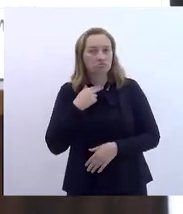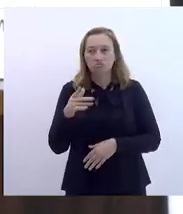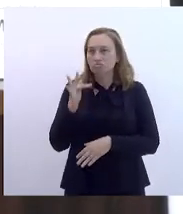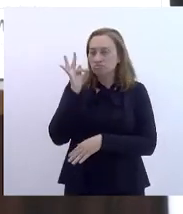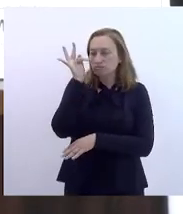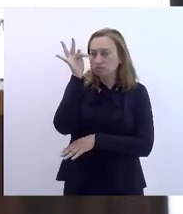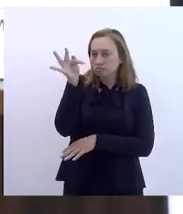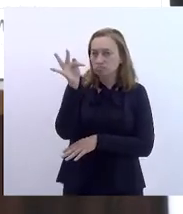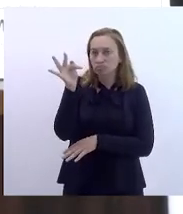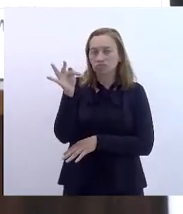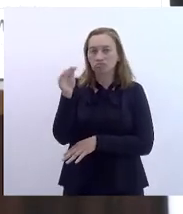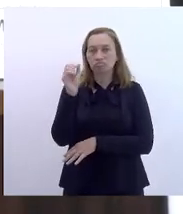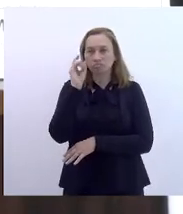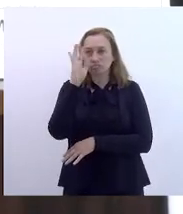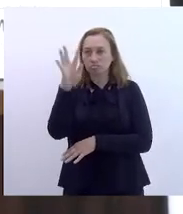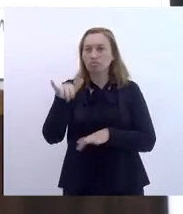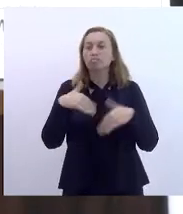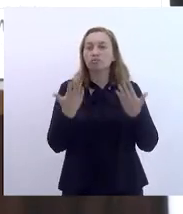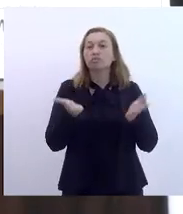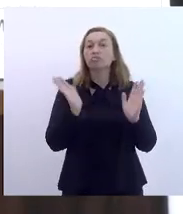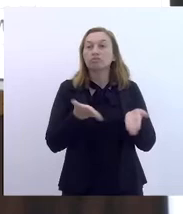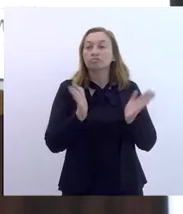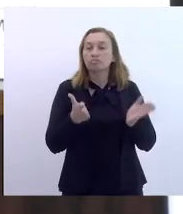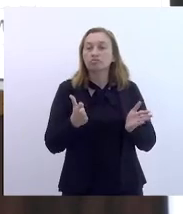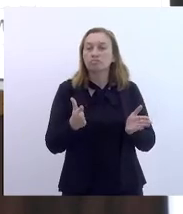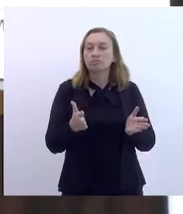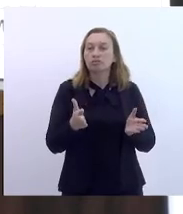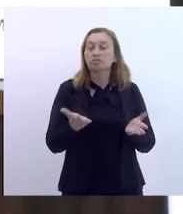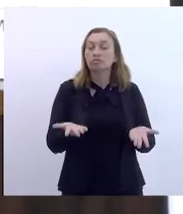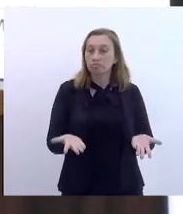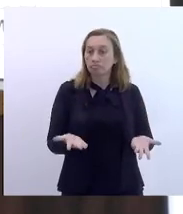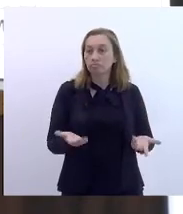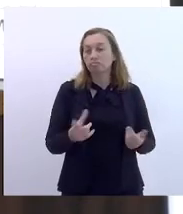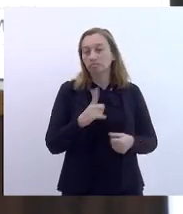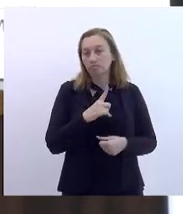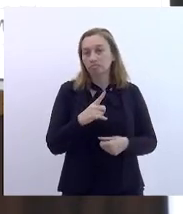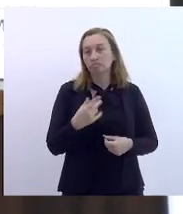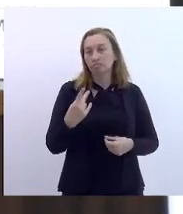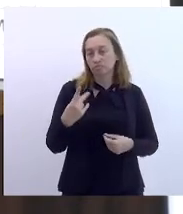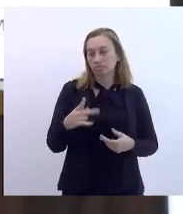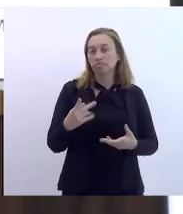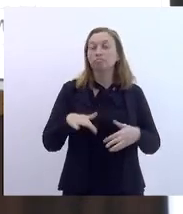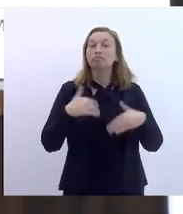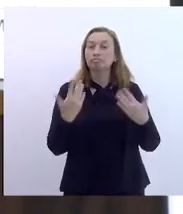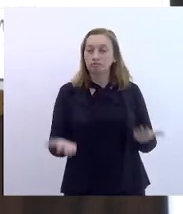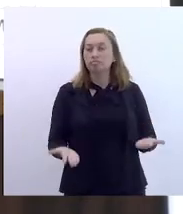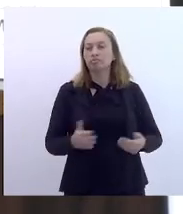com o futuro possível Qual é o presente que resta para ela Então